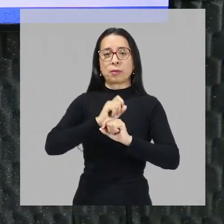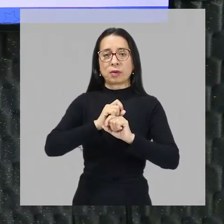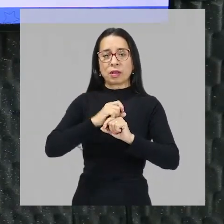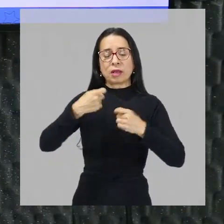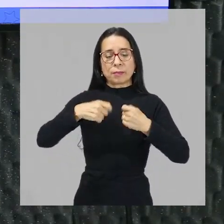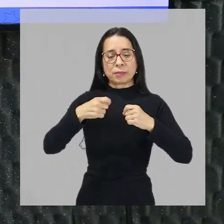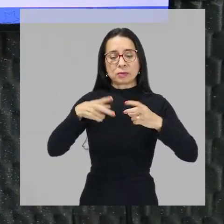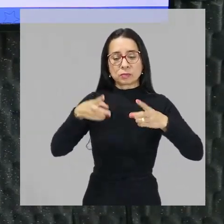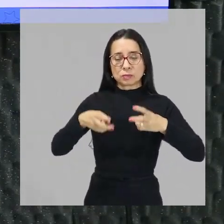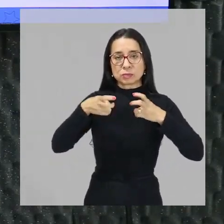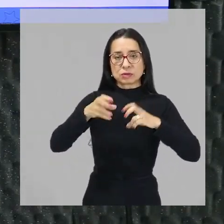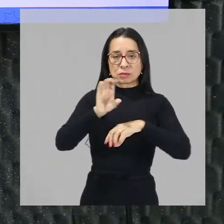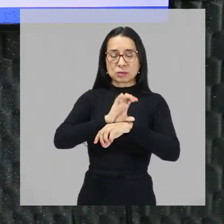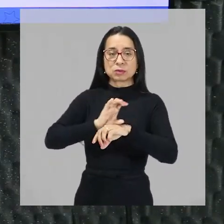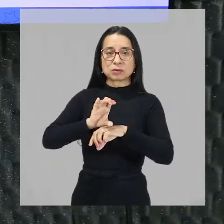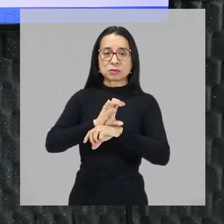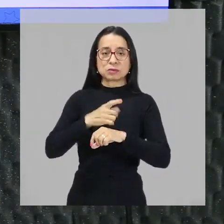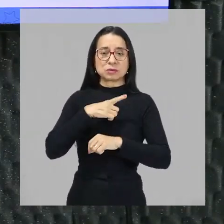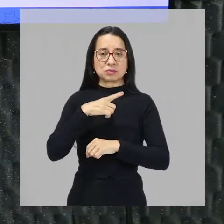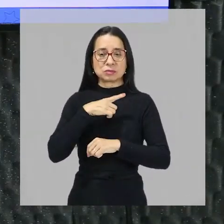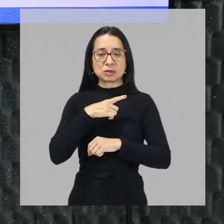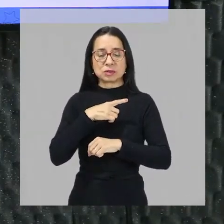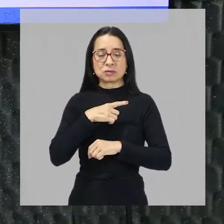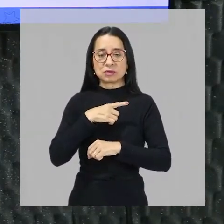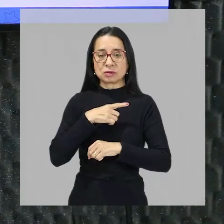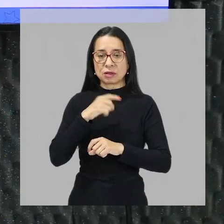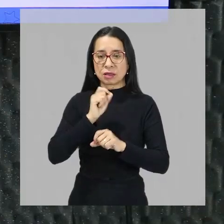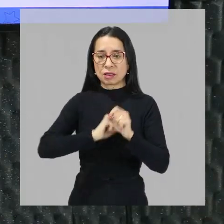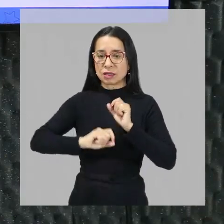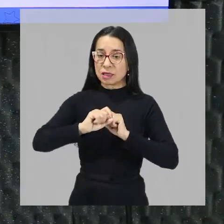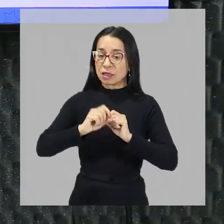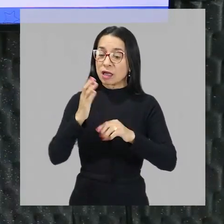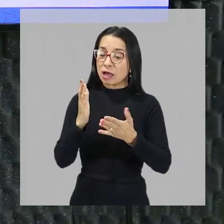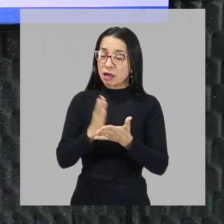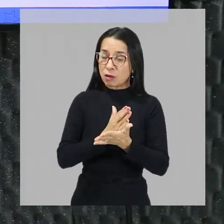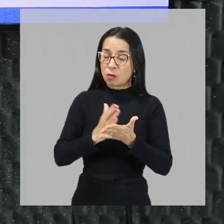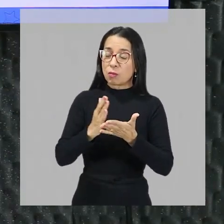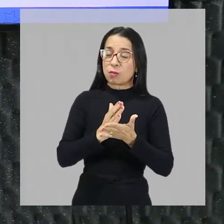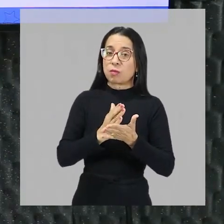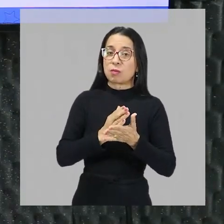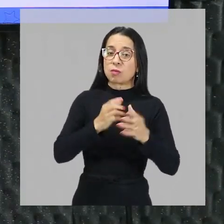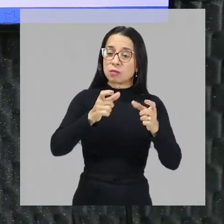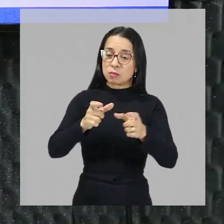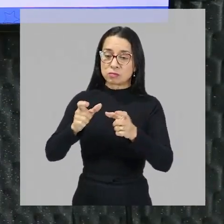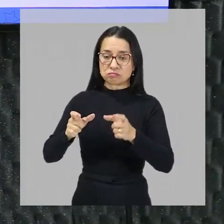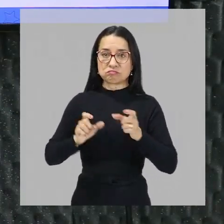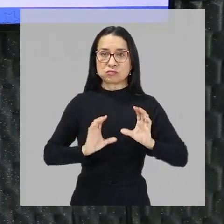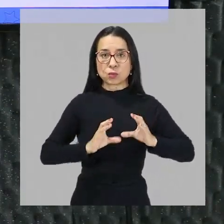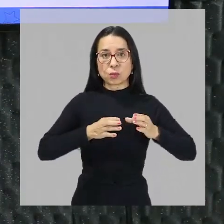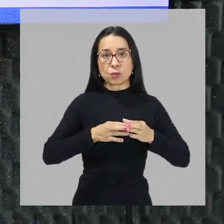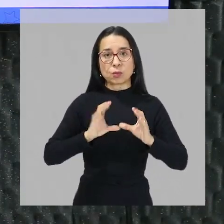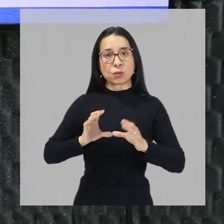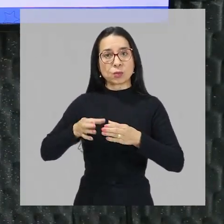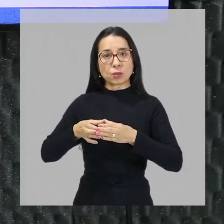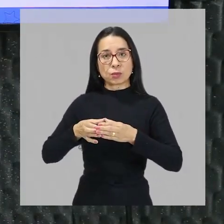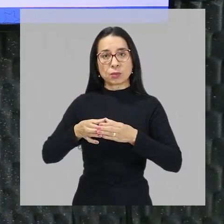que essa Constituição se tem a presença de setores ligados ao regime